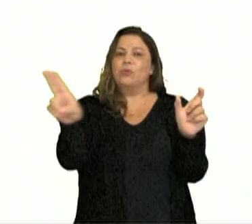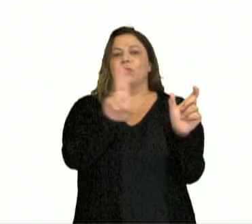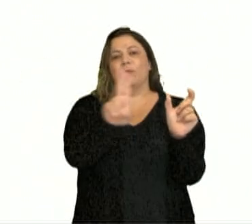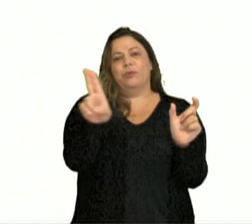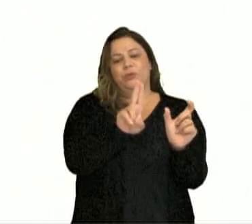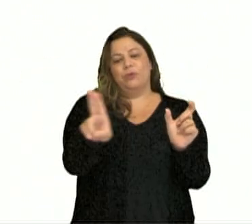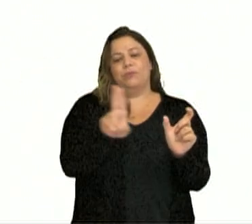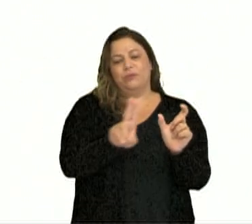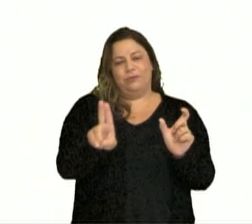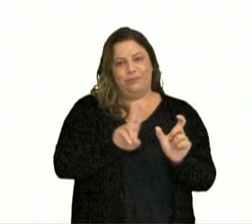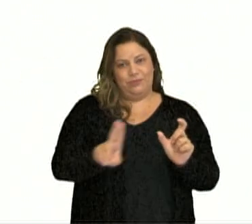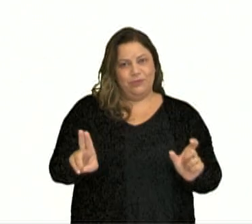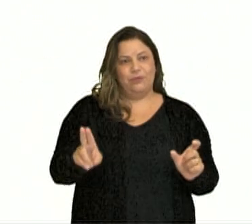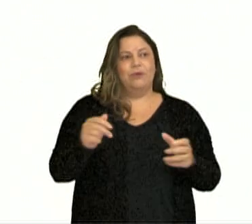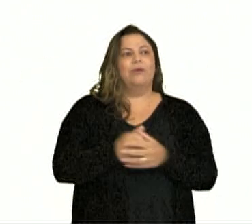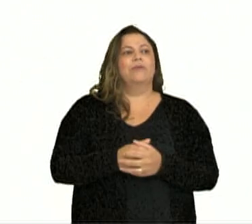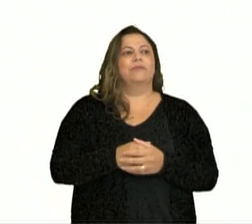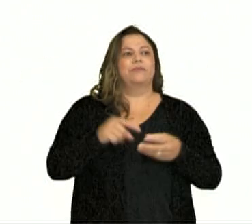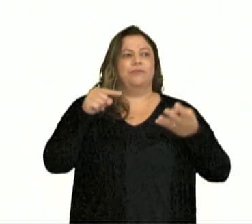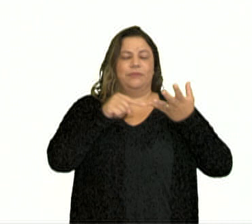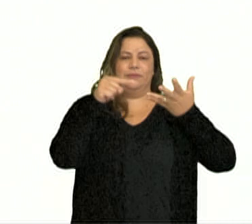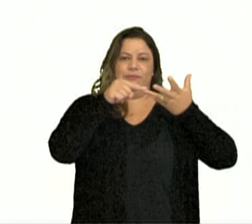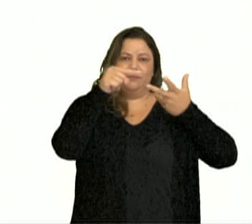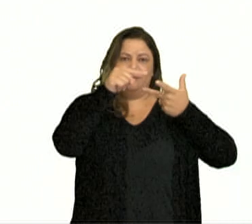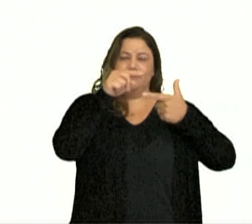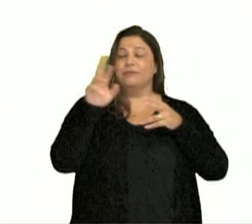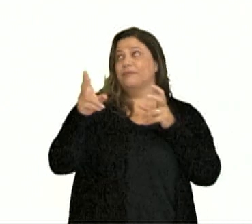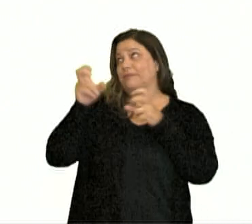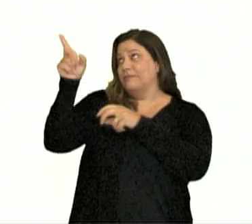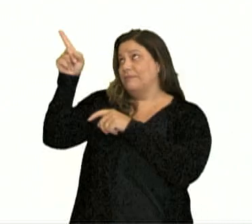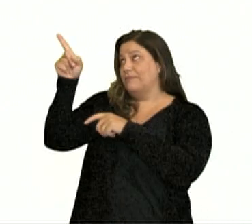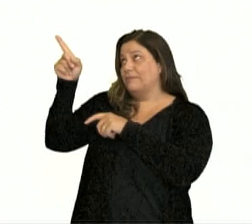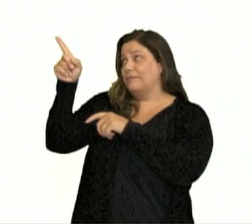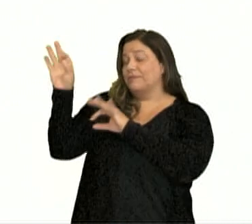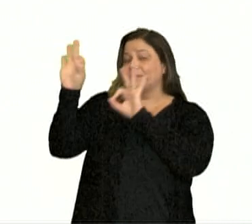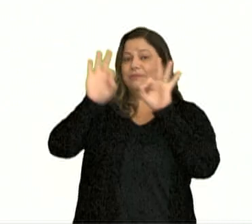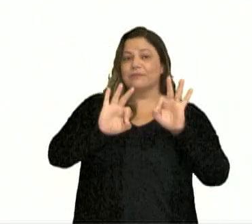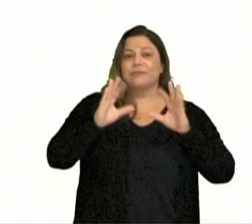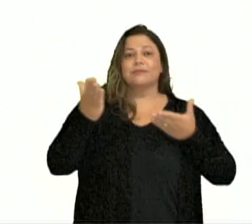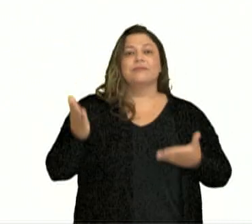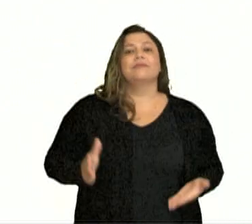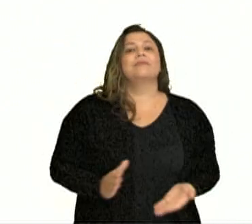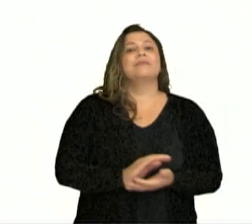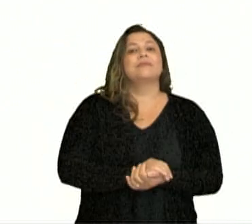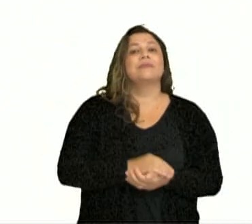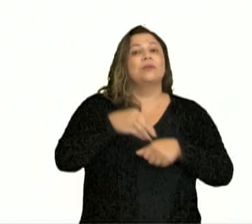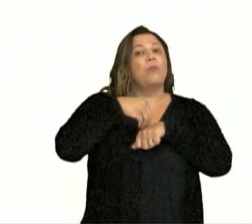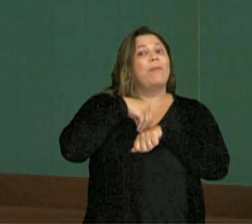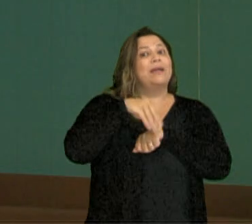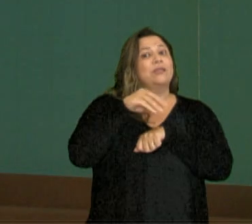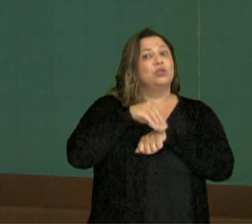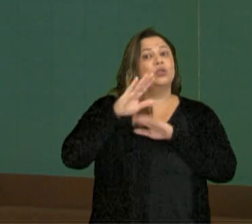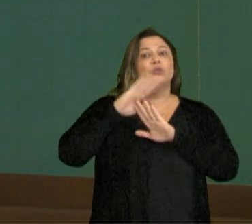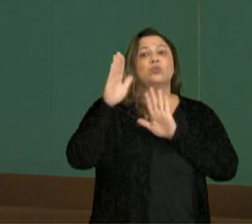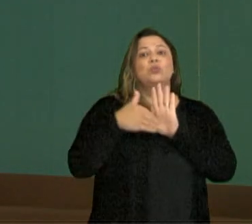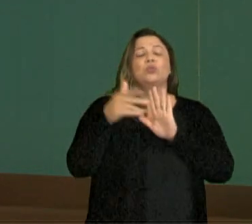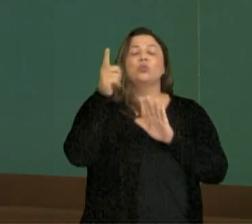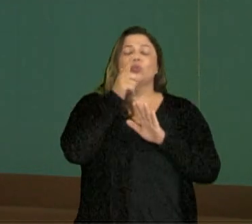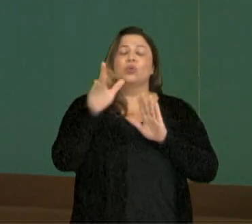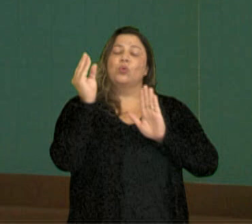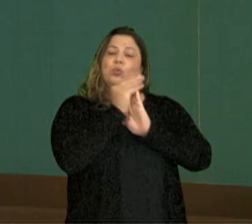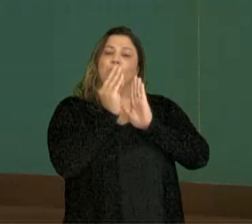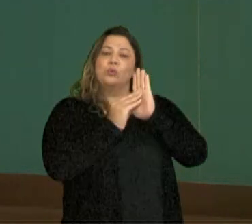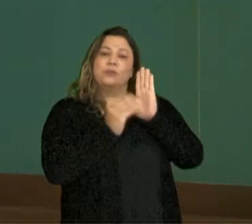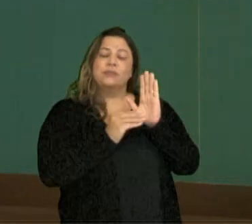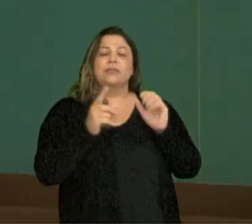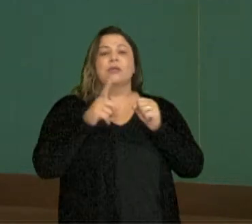seres. Pode ser então grow, school, chair, party. E uma dica, tudo que eu consigo colocar um